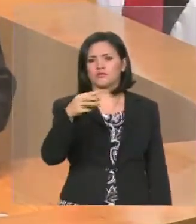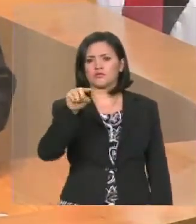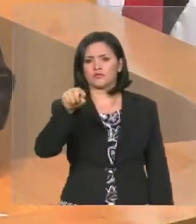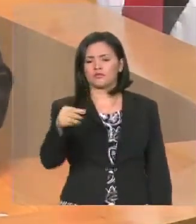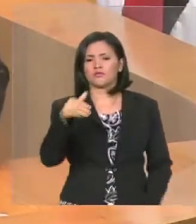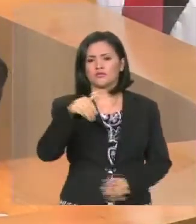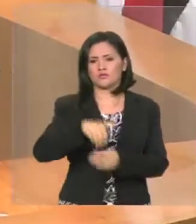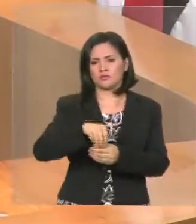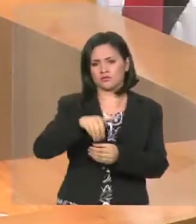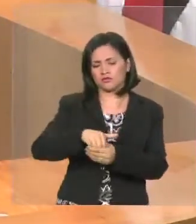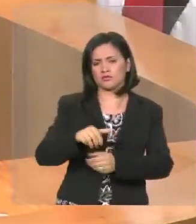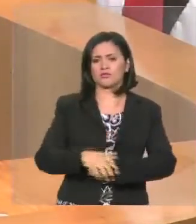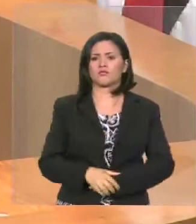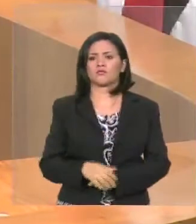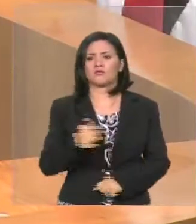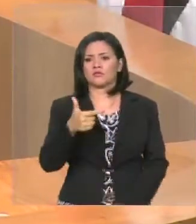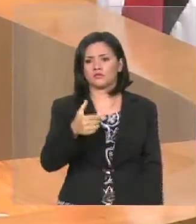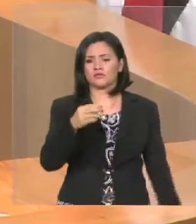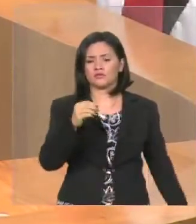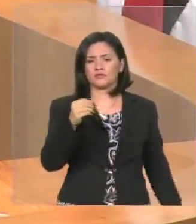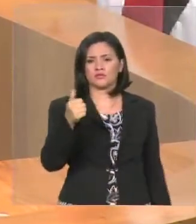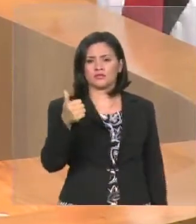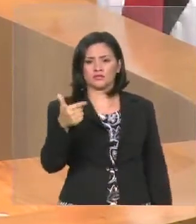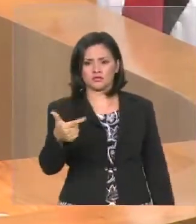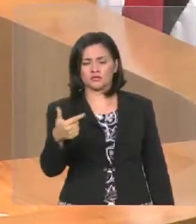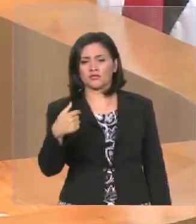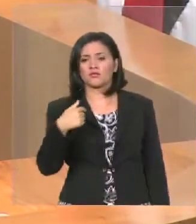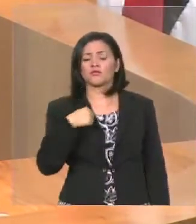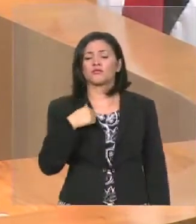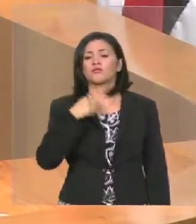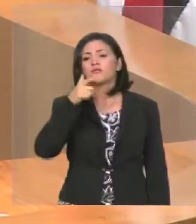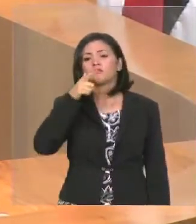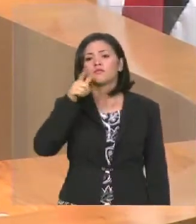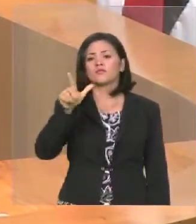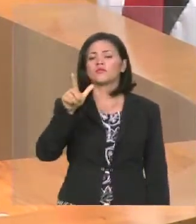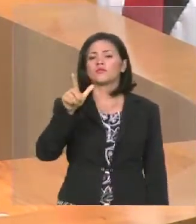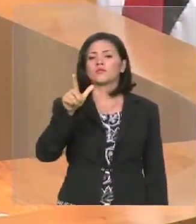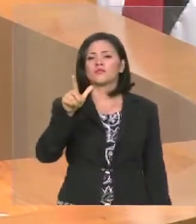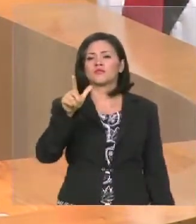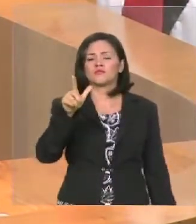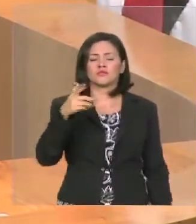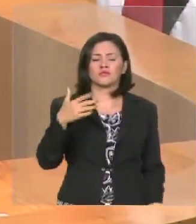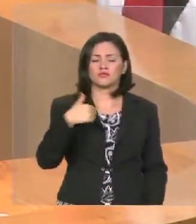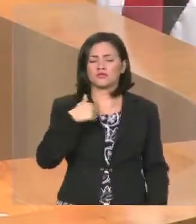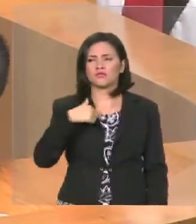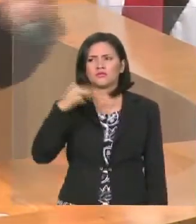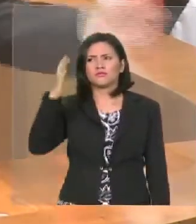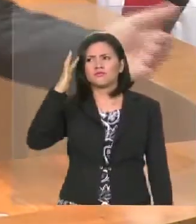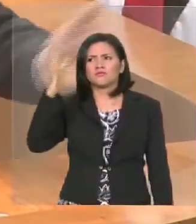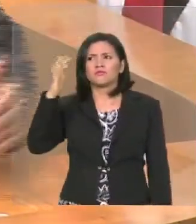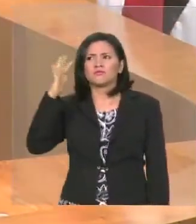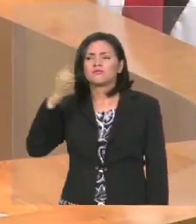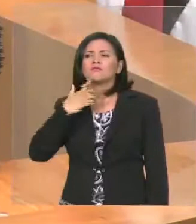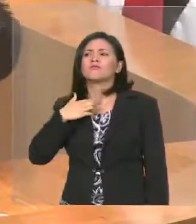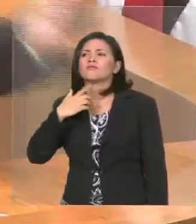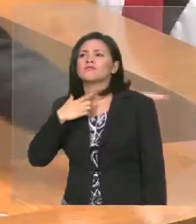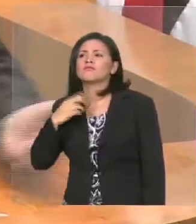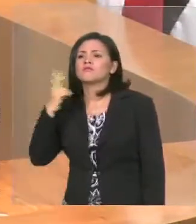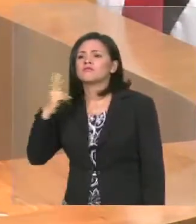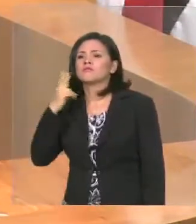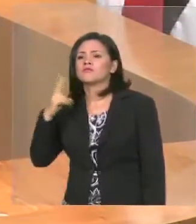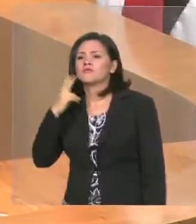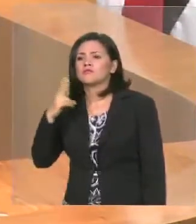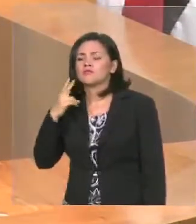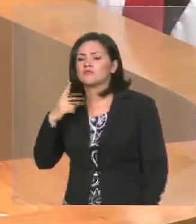e em 2012, tive o sonho de ser vereador, totalmente frustrado. Fui aleijado do processo, fui retirado